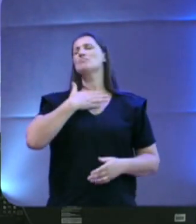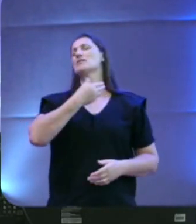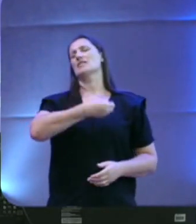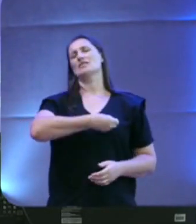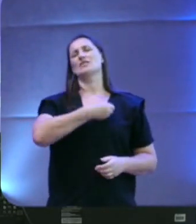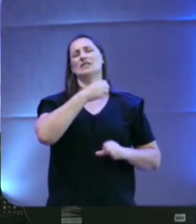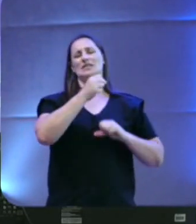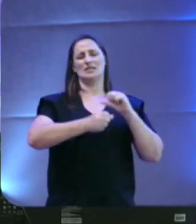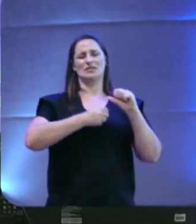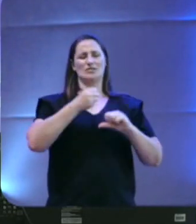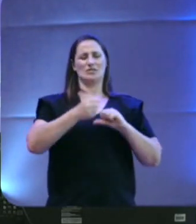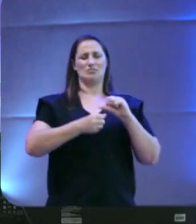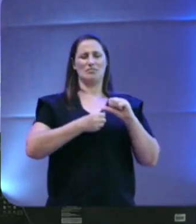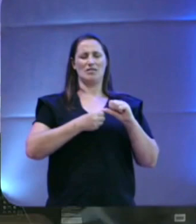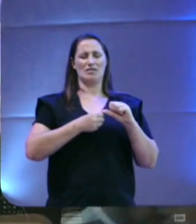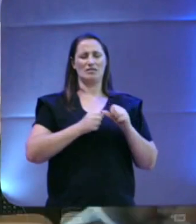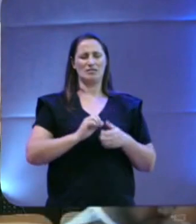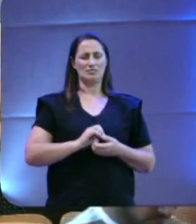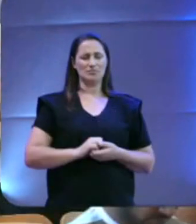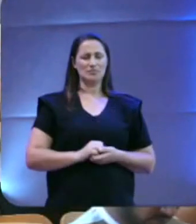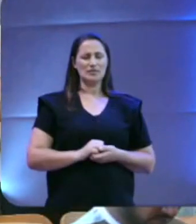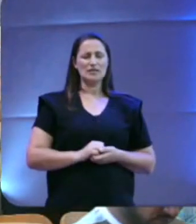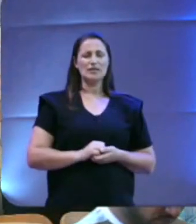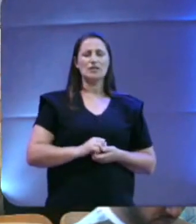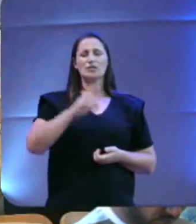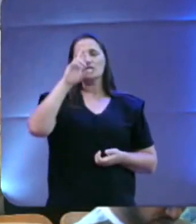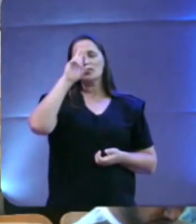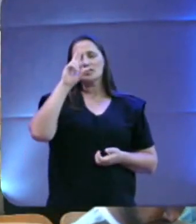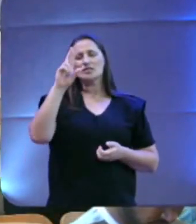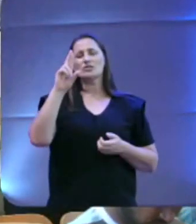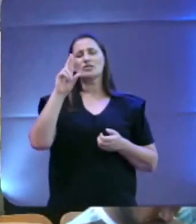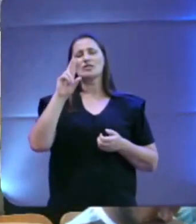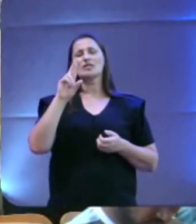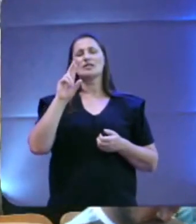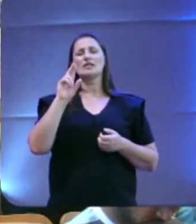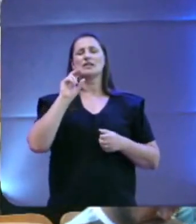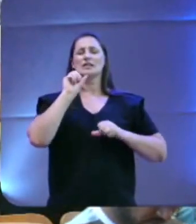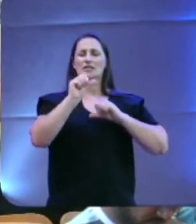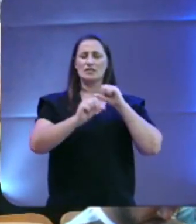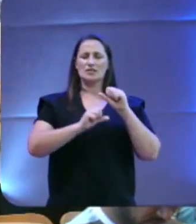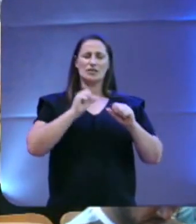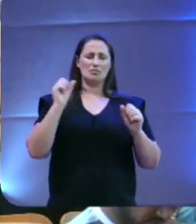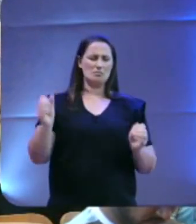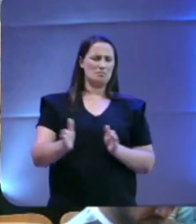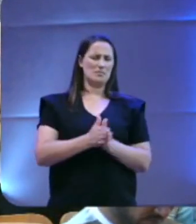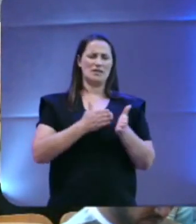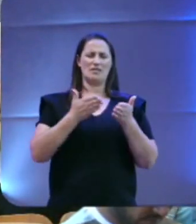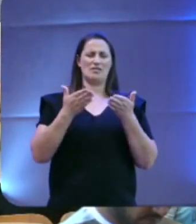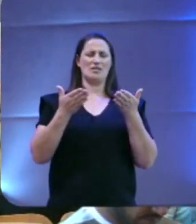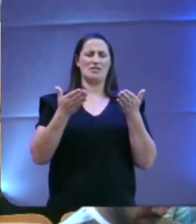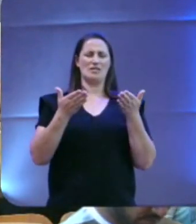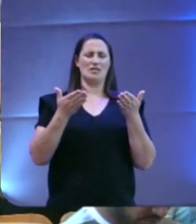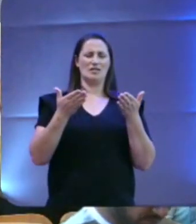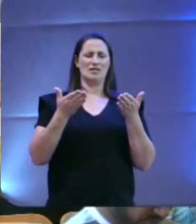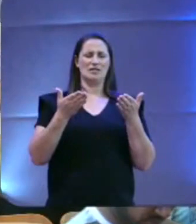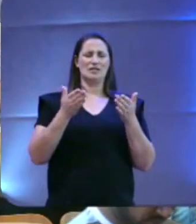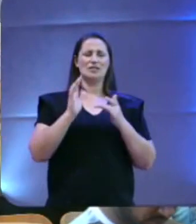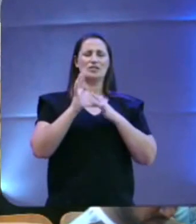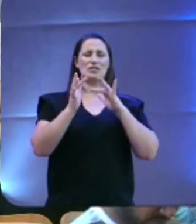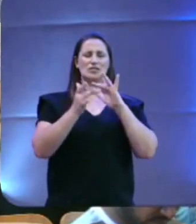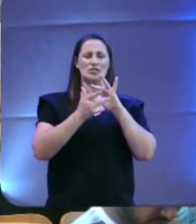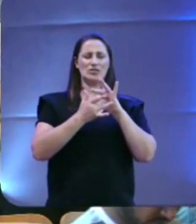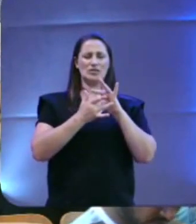hoje, pregando a sua palavra, Deus. Que o Senhor faça uma obra maravilhosa na vida de cada um desses irmãos e irmãs. E